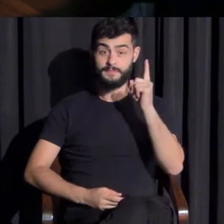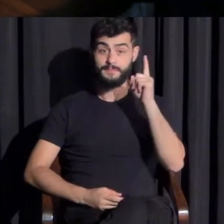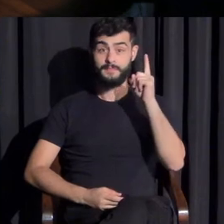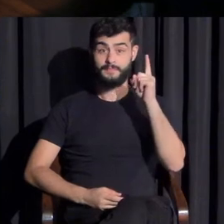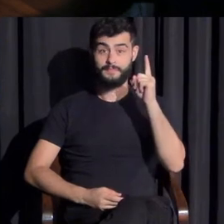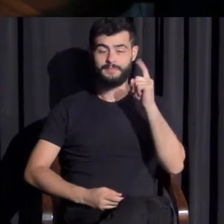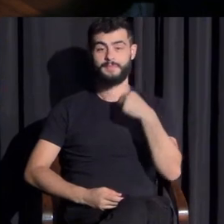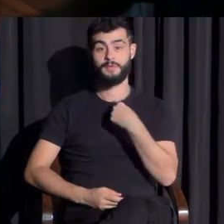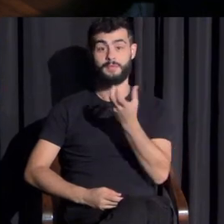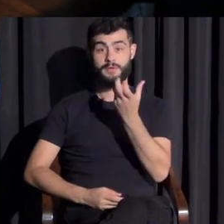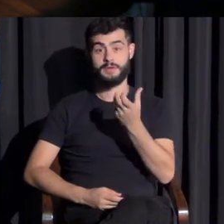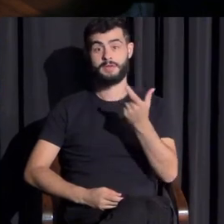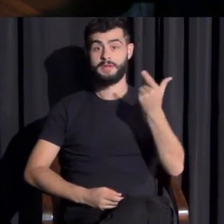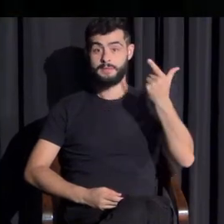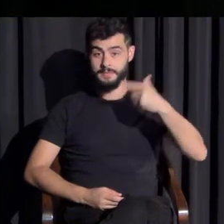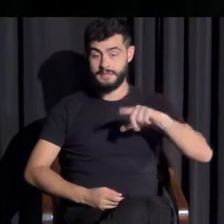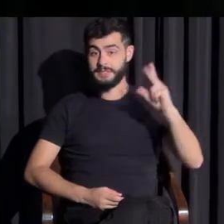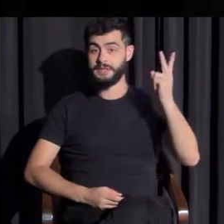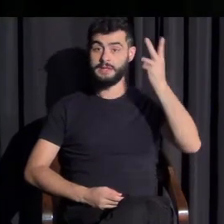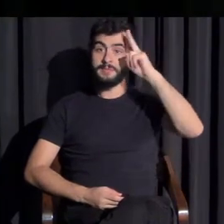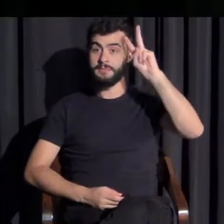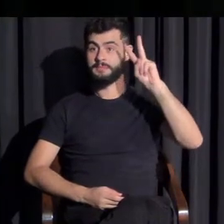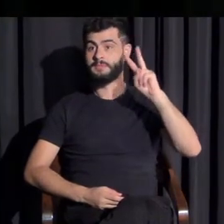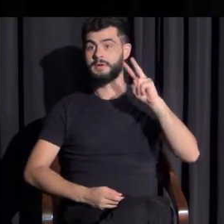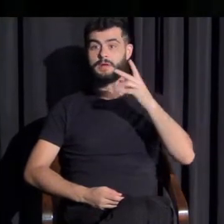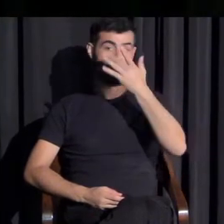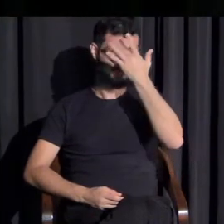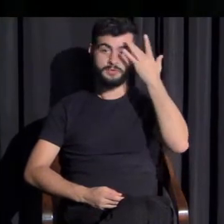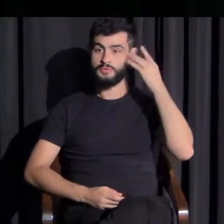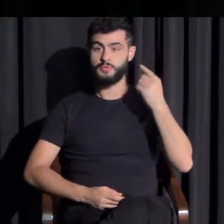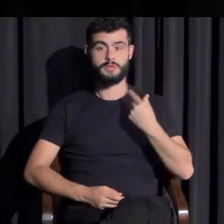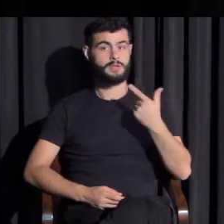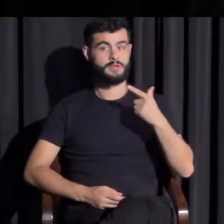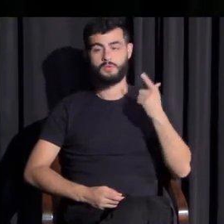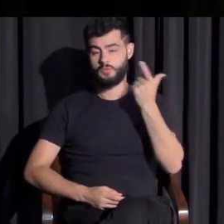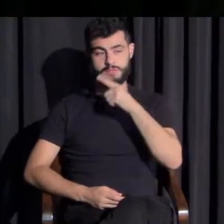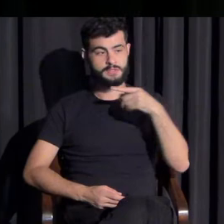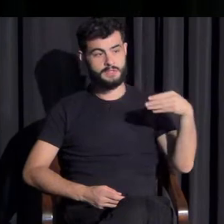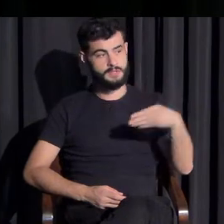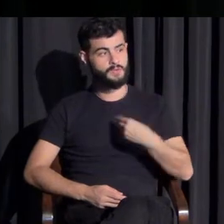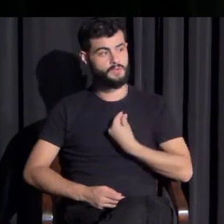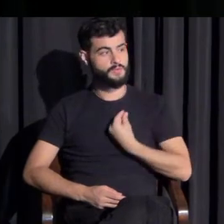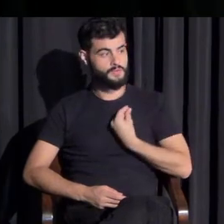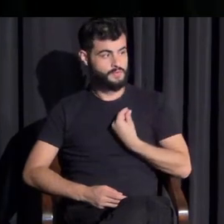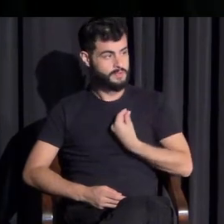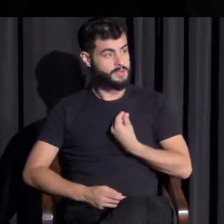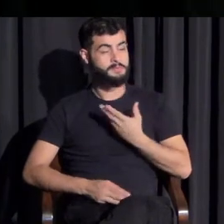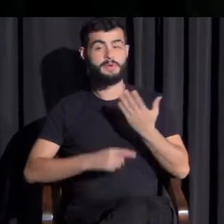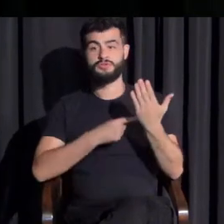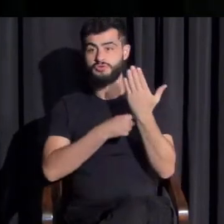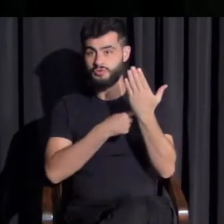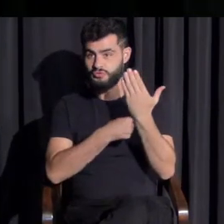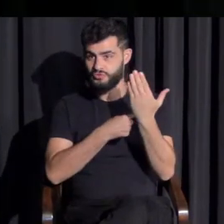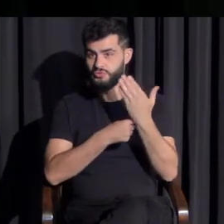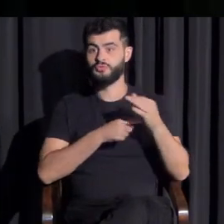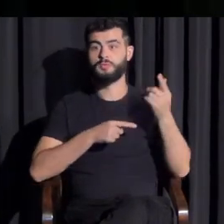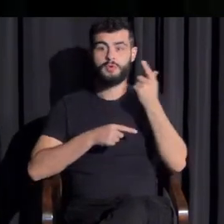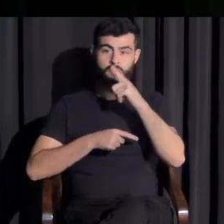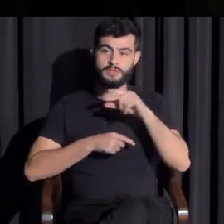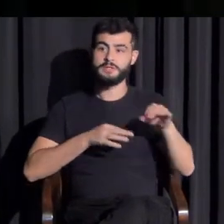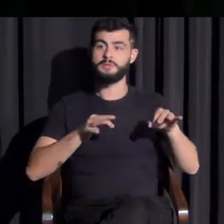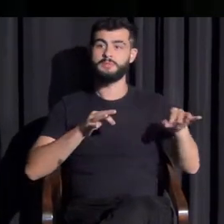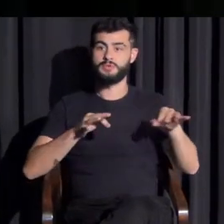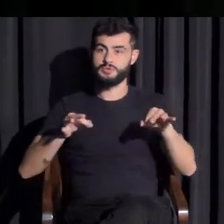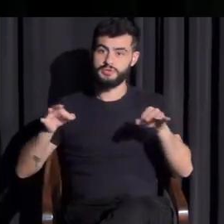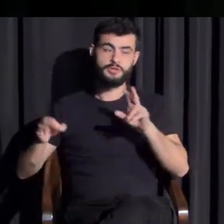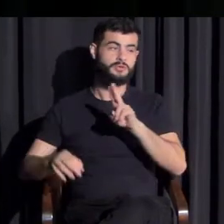eu queria também fazer uma menção, uma mediadora que não pôde estar aqui com a gente, mas ajudou muito na construção desse seminário, que é a